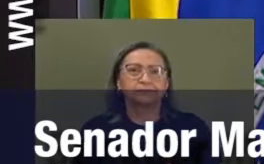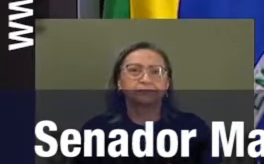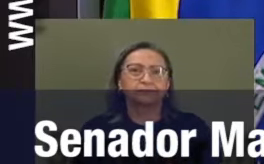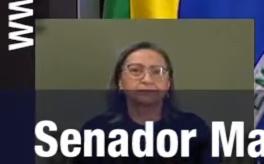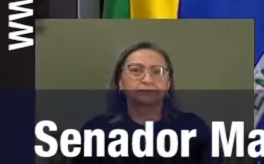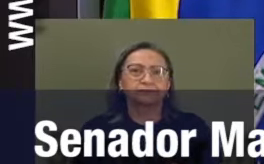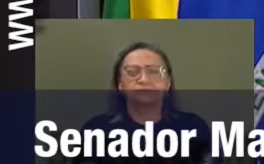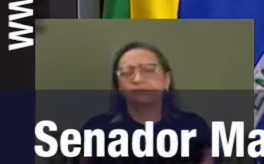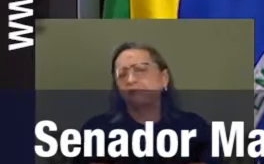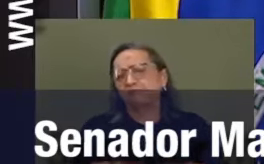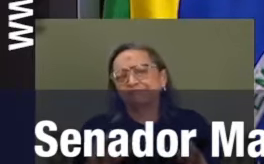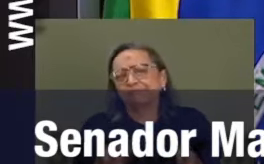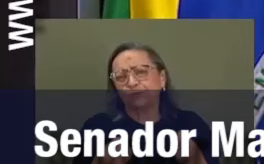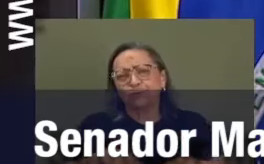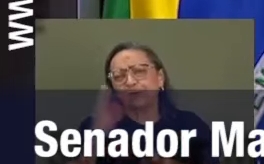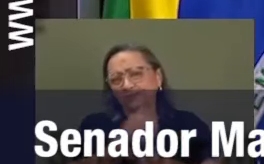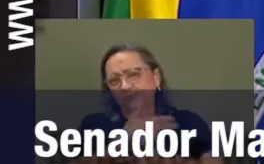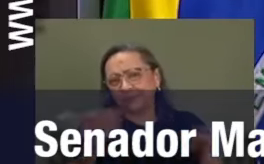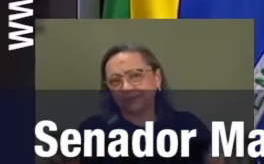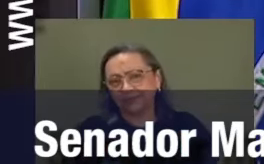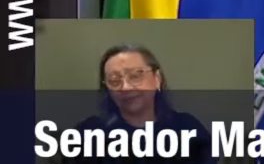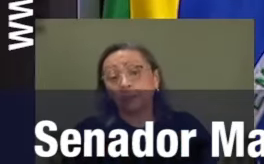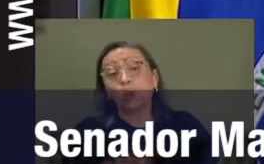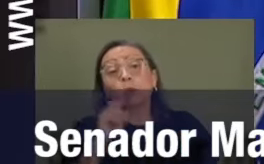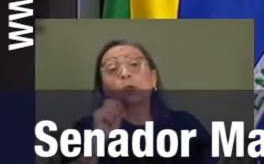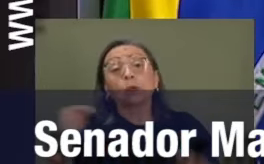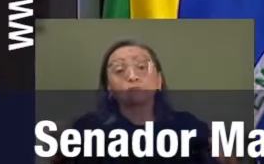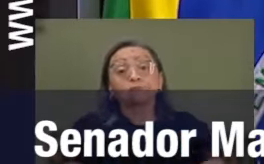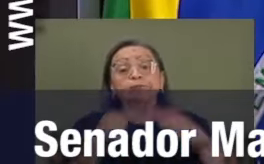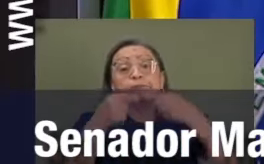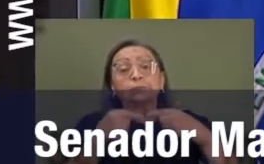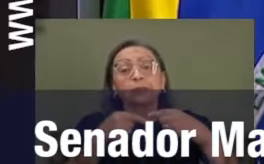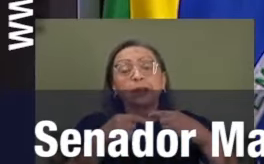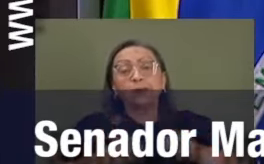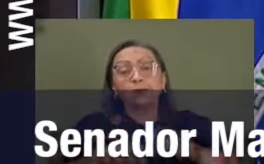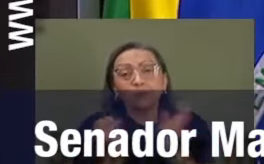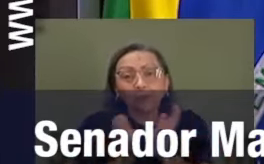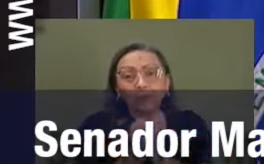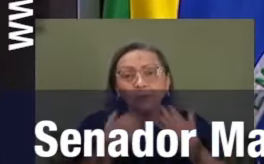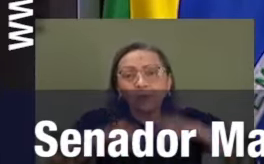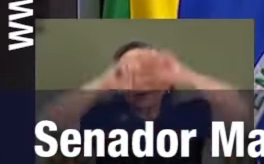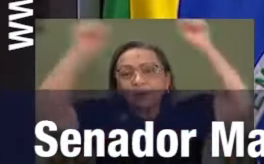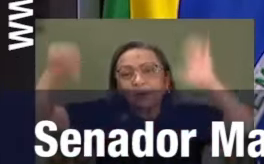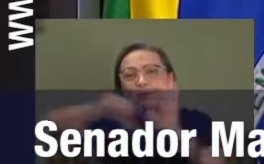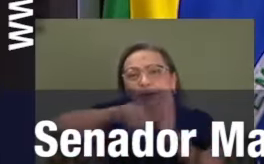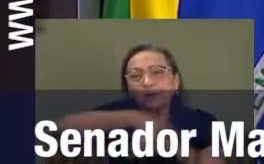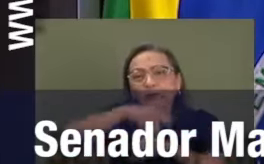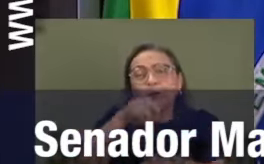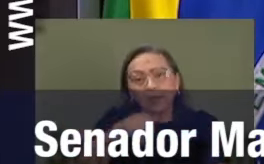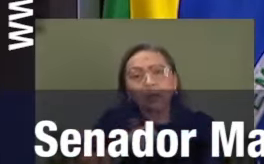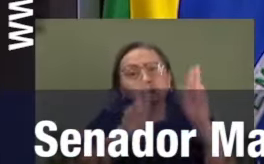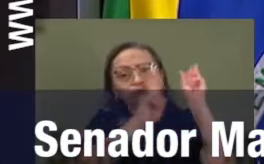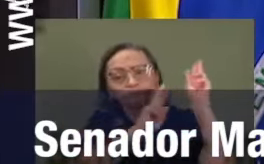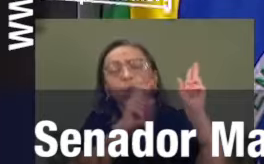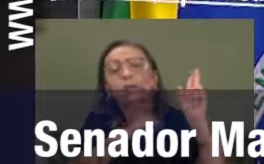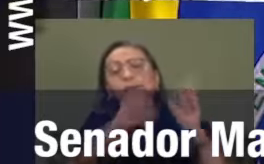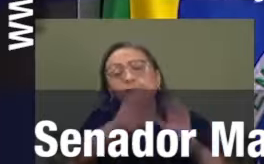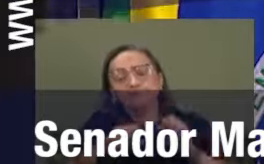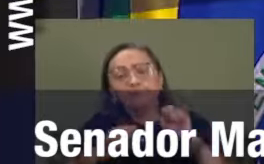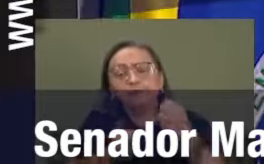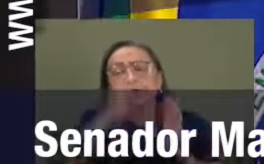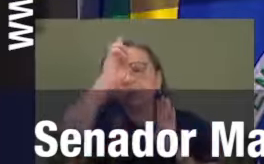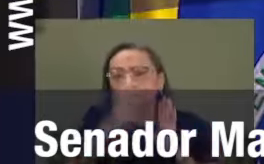e muito mais. E o que cabe ao Tribunal Criminal Internacional é defender os direitos humanos internacionais e